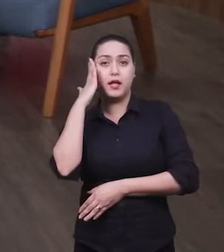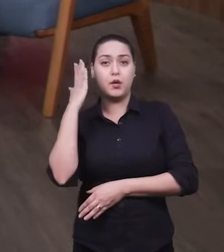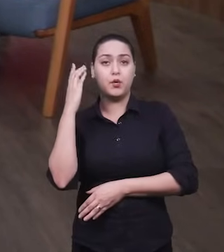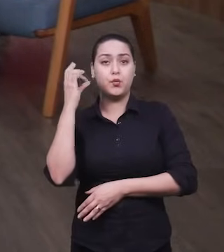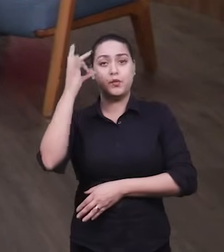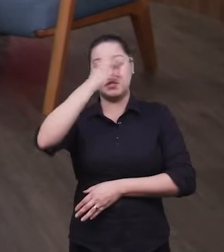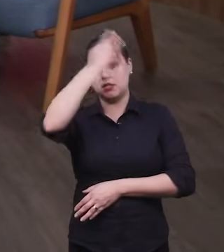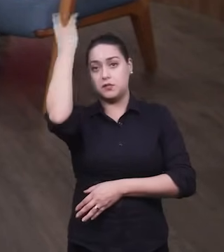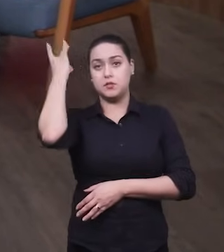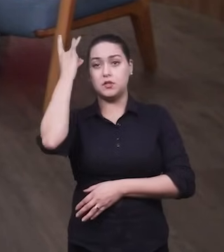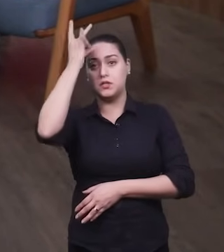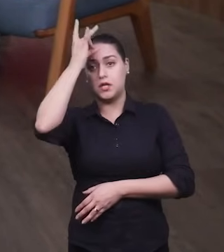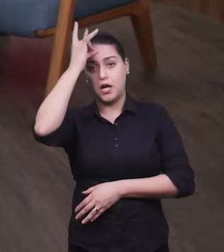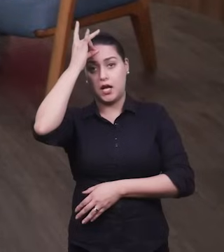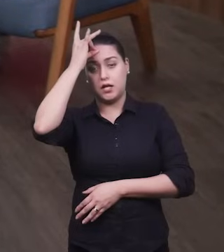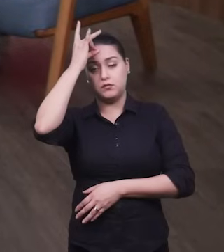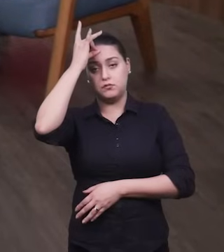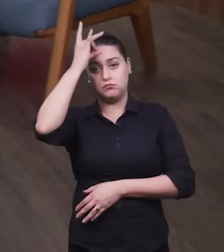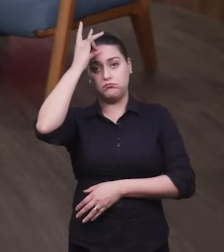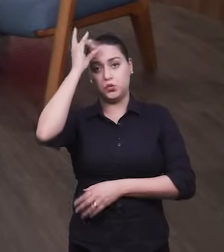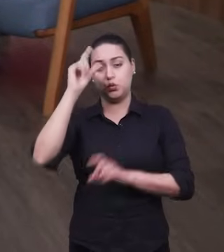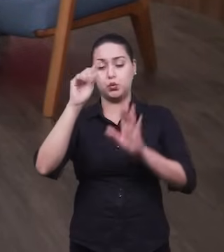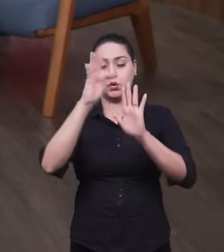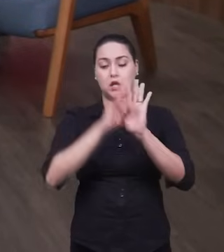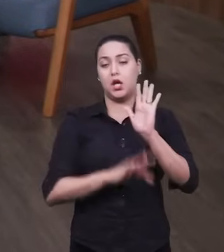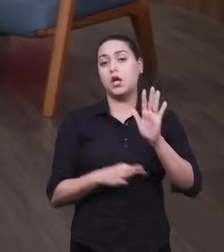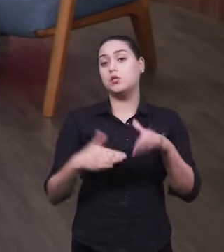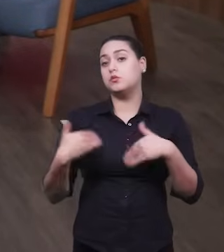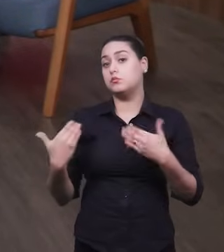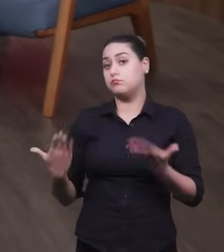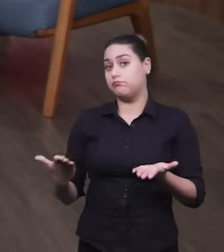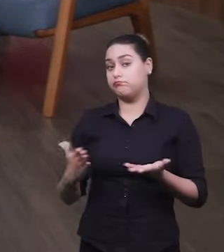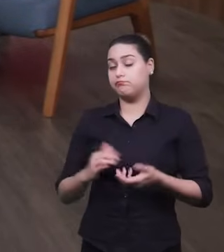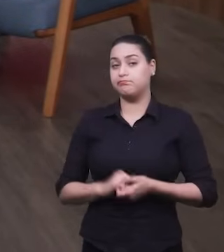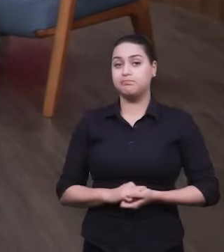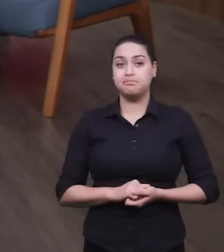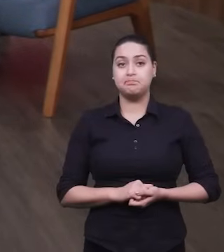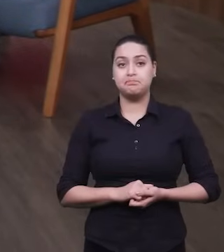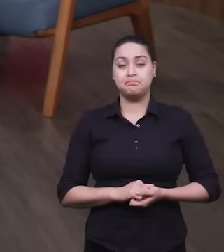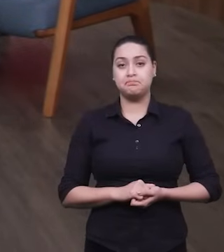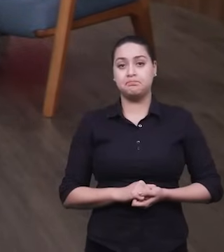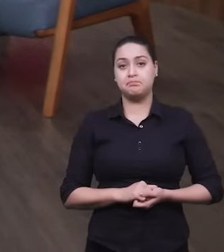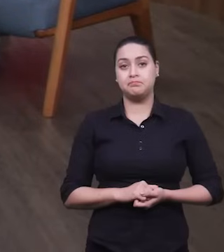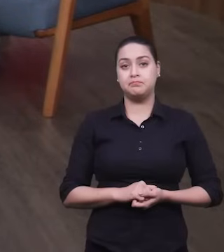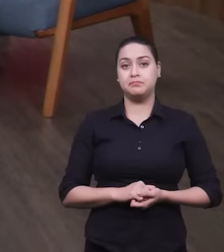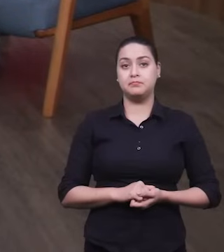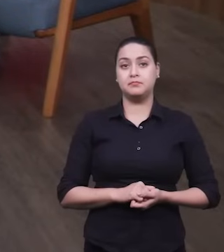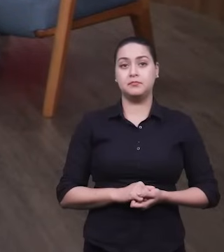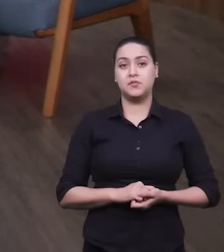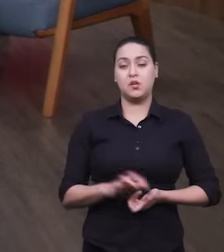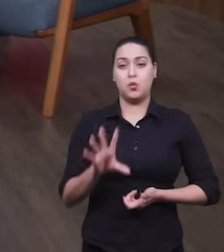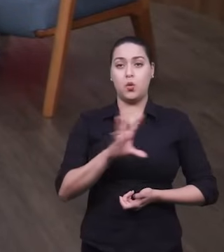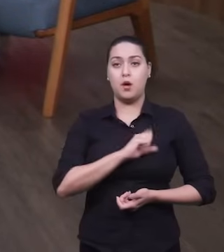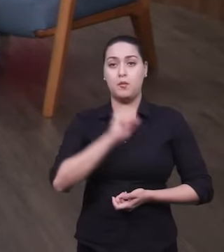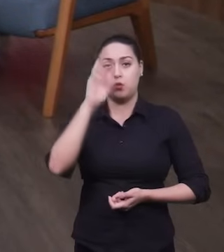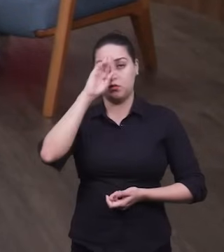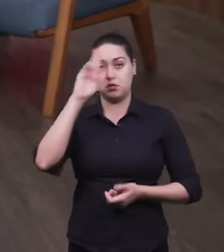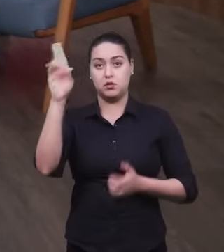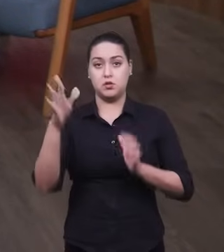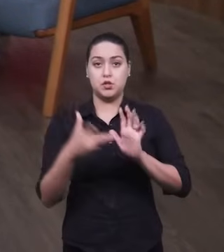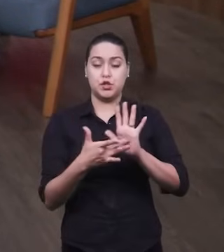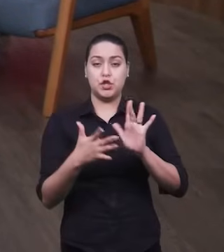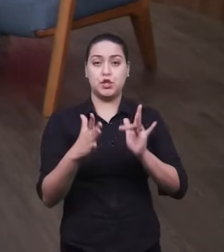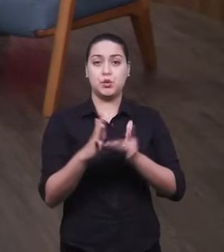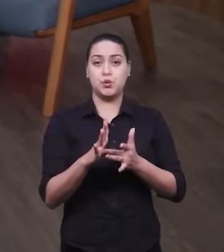entender o Espírito Santo aqui nesse texto? Bem, o amor do Senhor